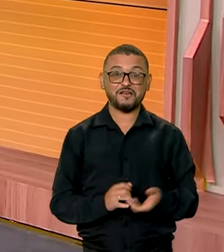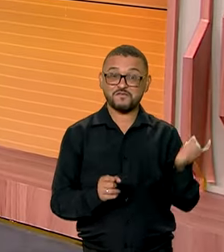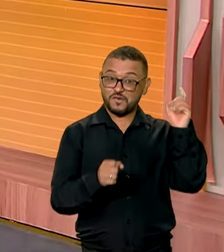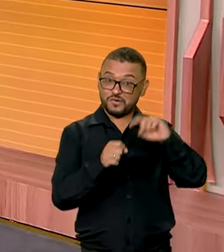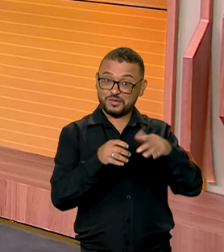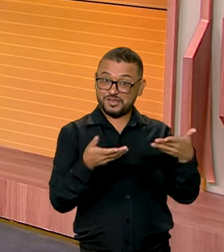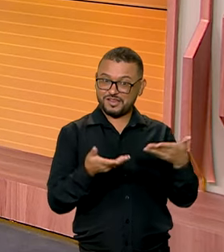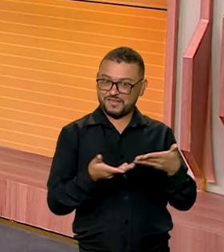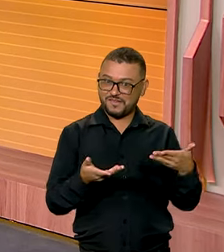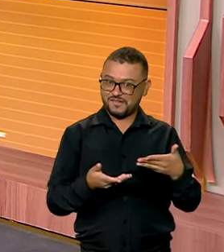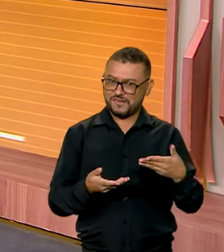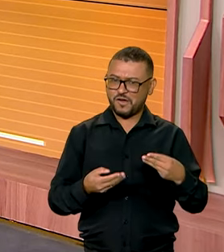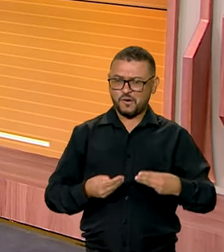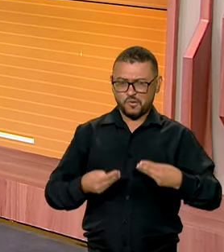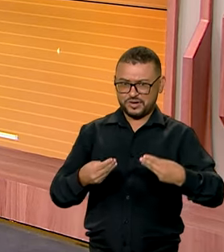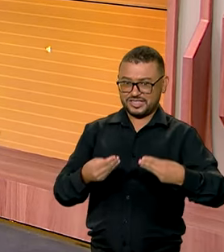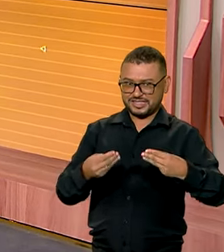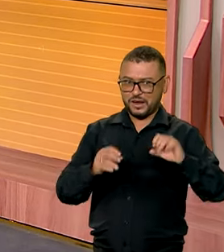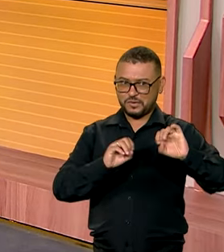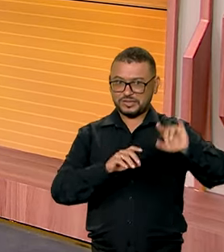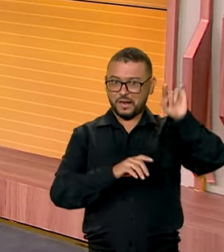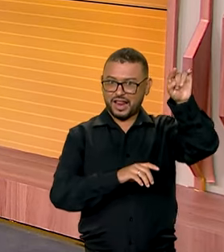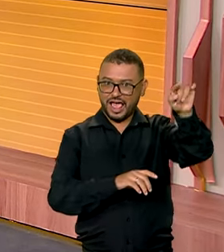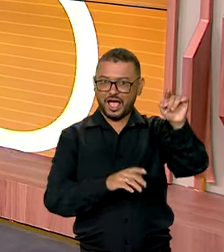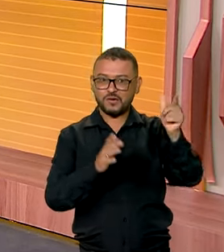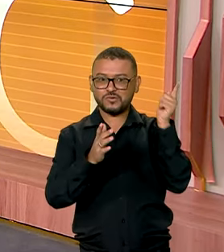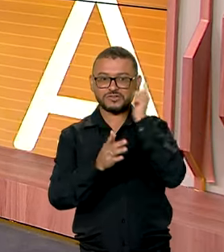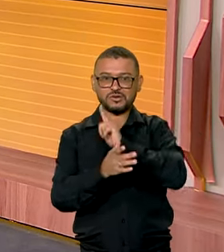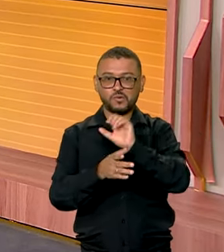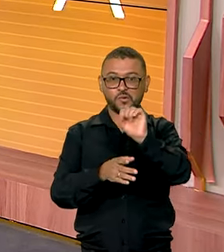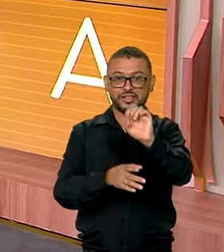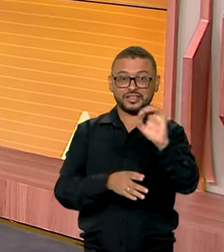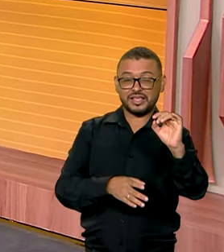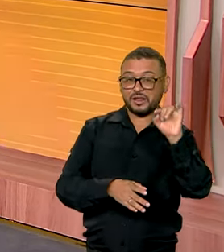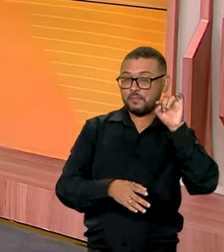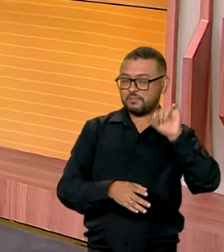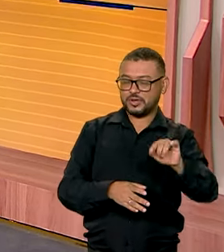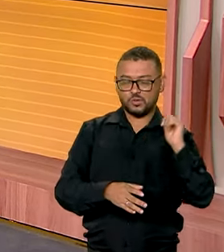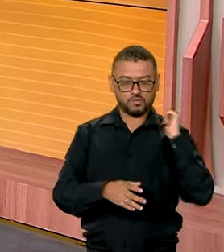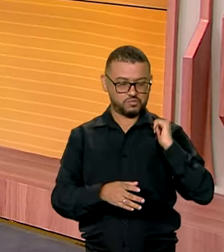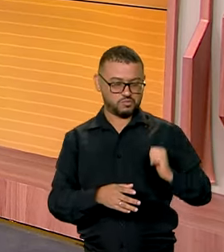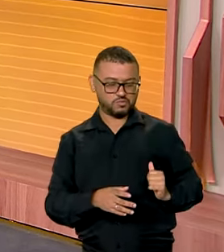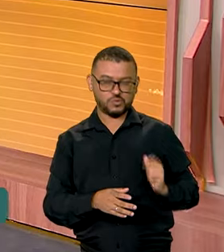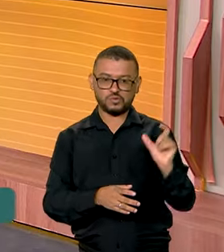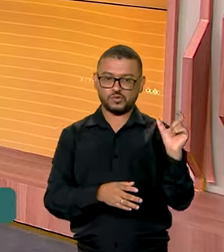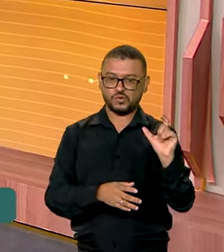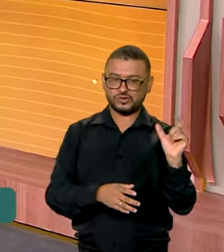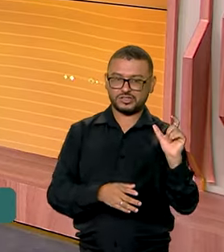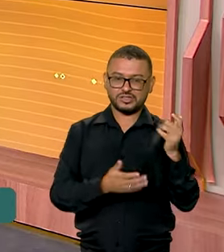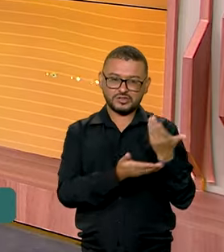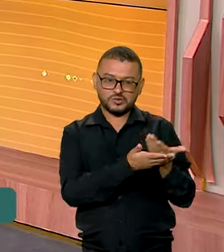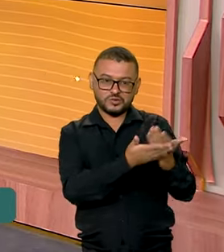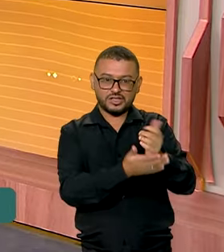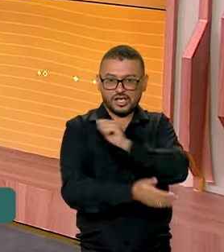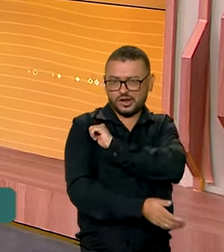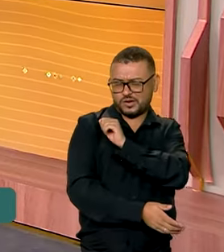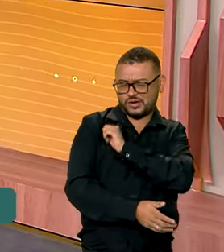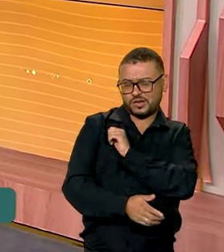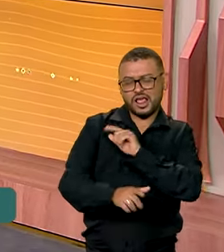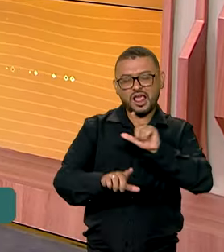Estamos de volta e o Ministério da Educação abriu seleção de 80 mil bolsas para estudantes de cursos